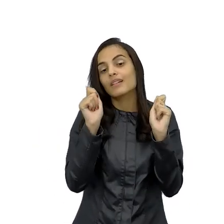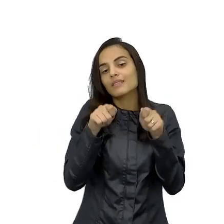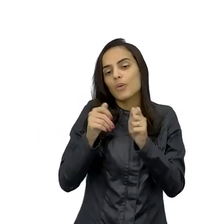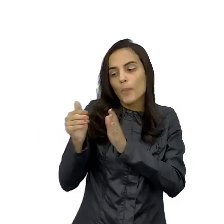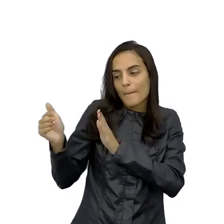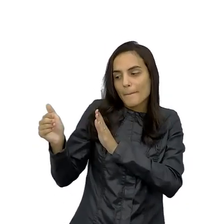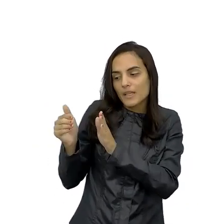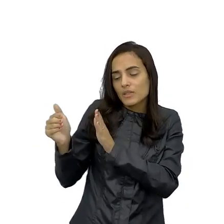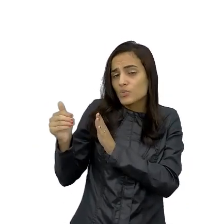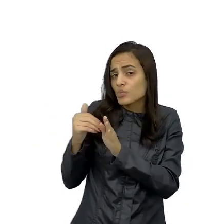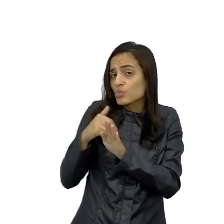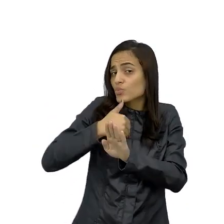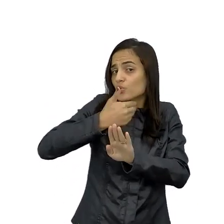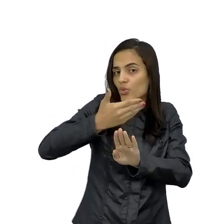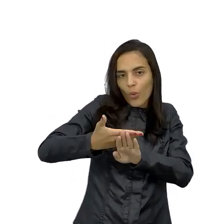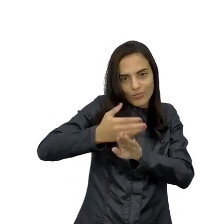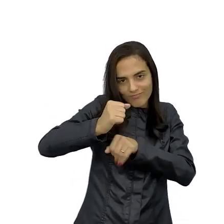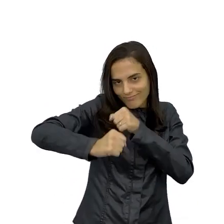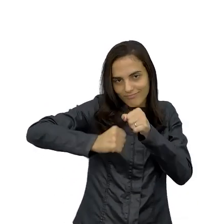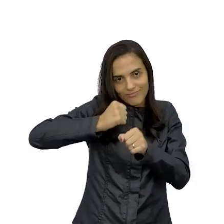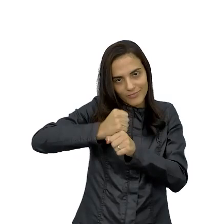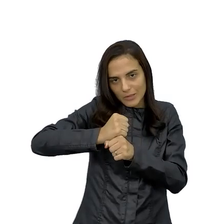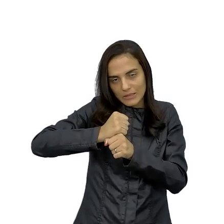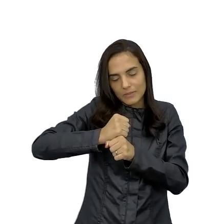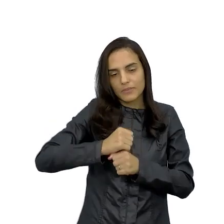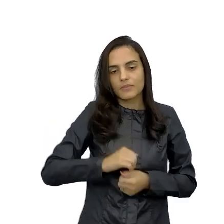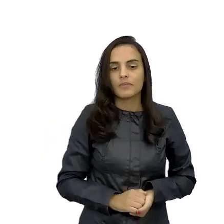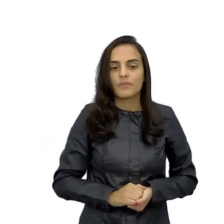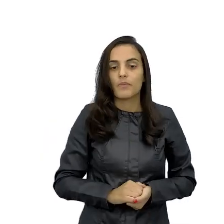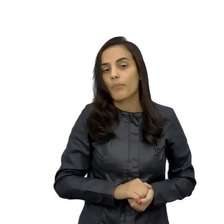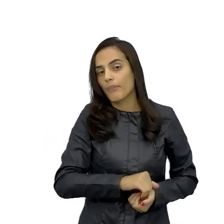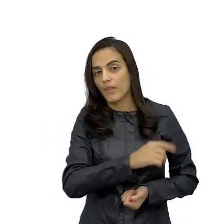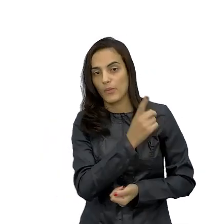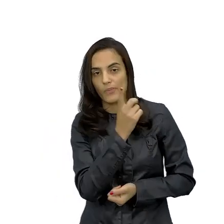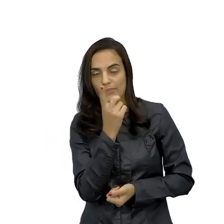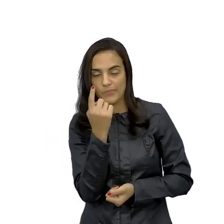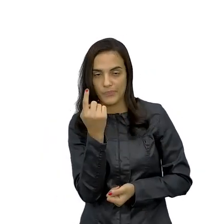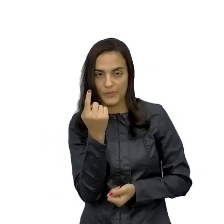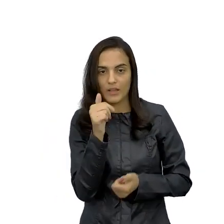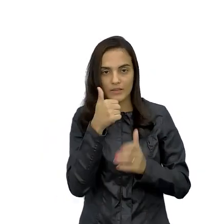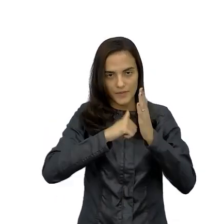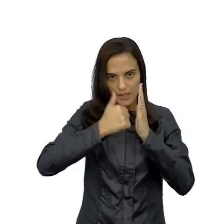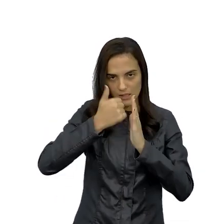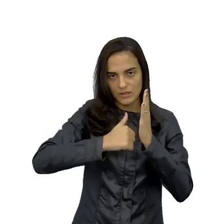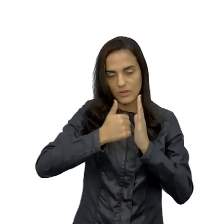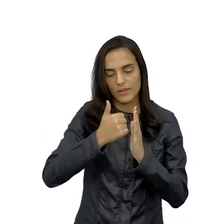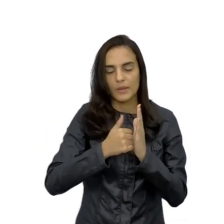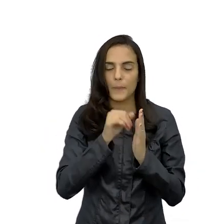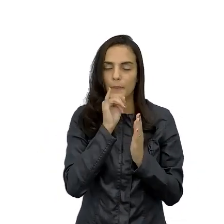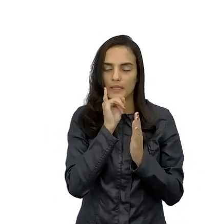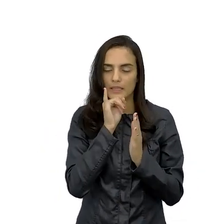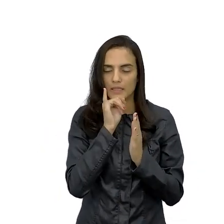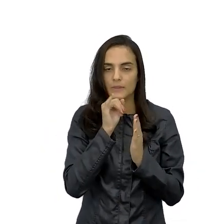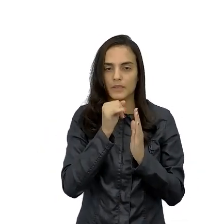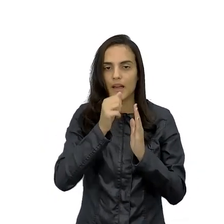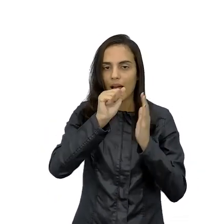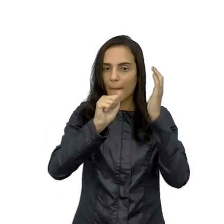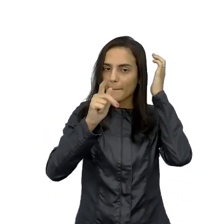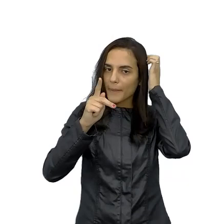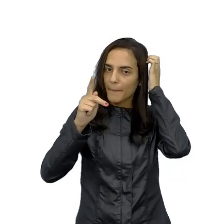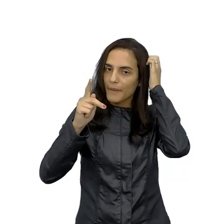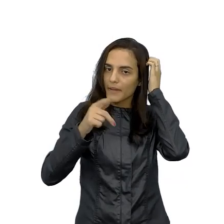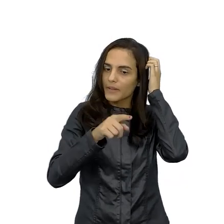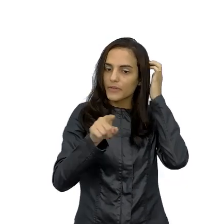durante todo o período letivo, né? Ela se dá nas avaliações, por exemplo, nas APPs